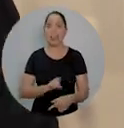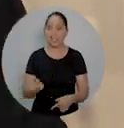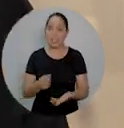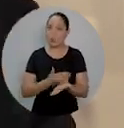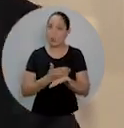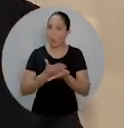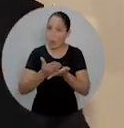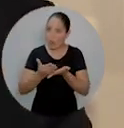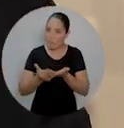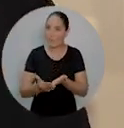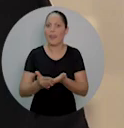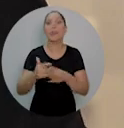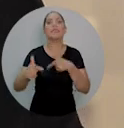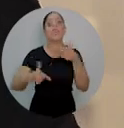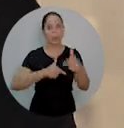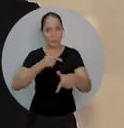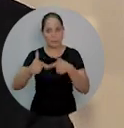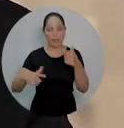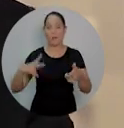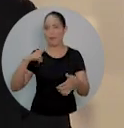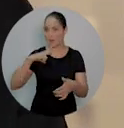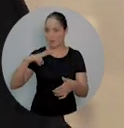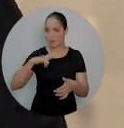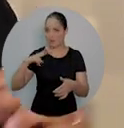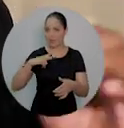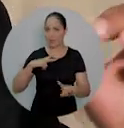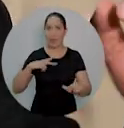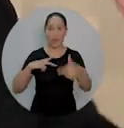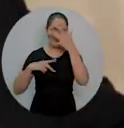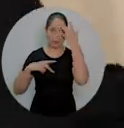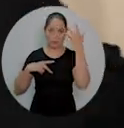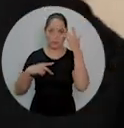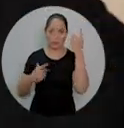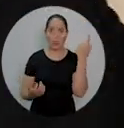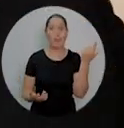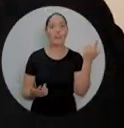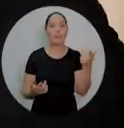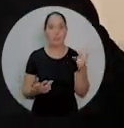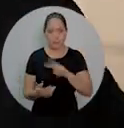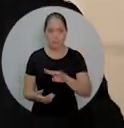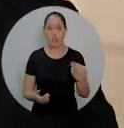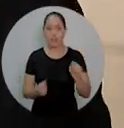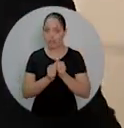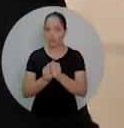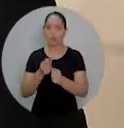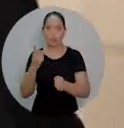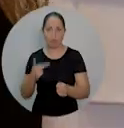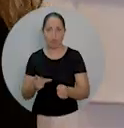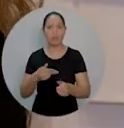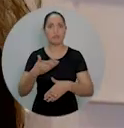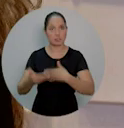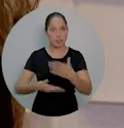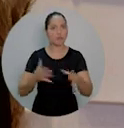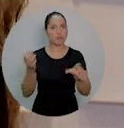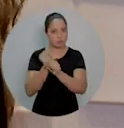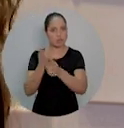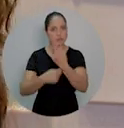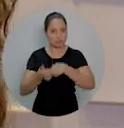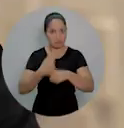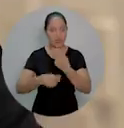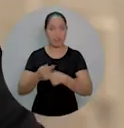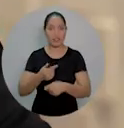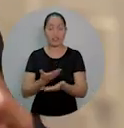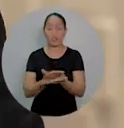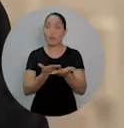consumidor incrementa uma cadeia econômica, uma cadeia de consumo que acaba por redundar até na fabricação de veículos, né? Então,